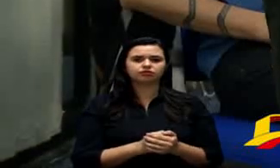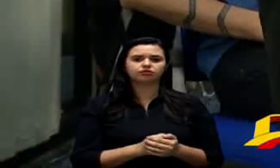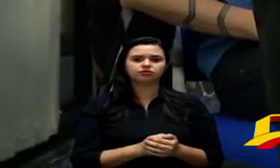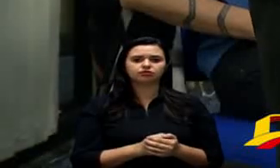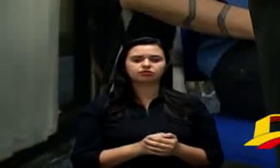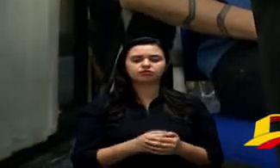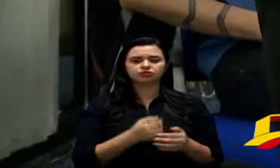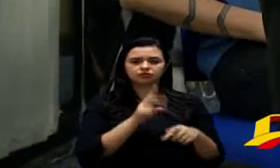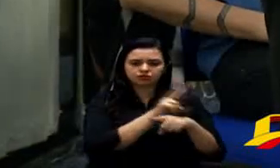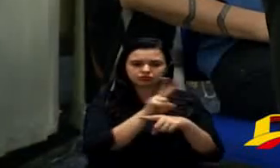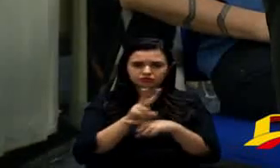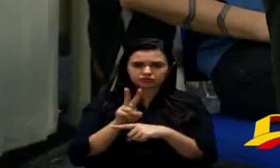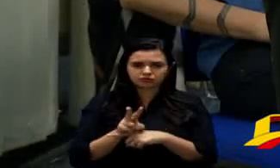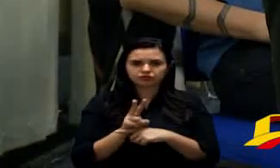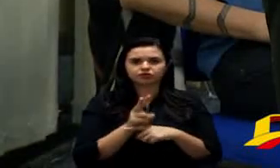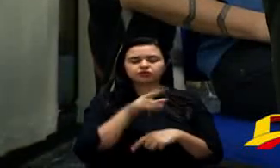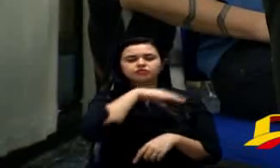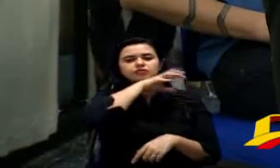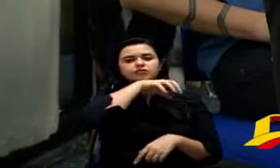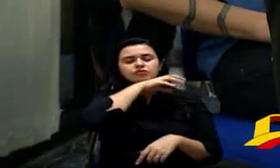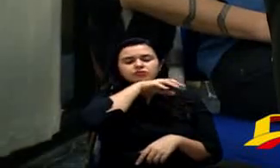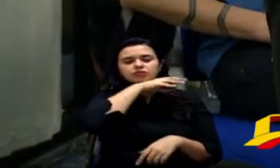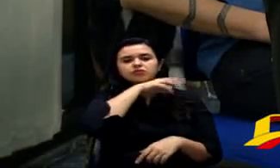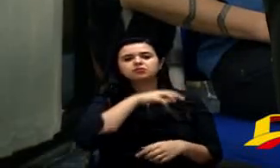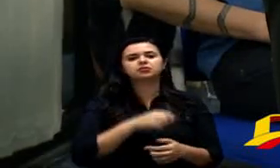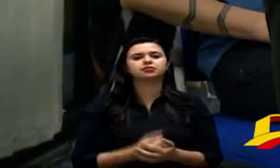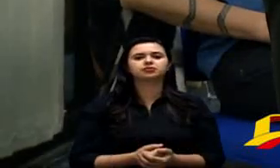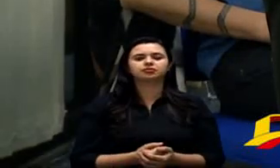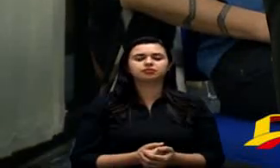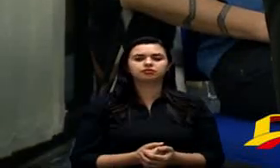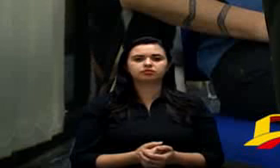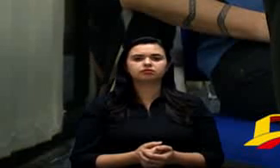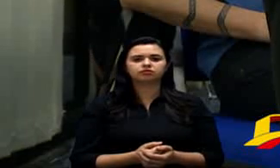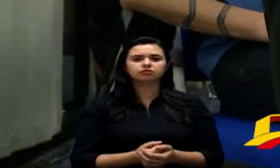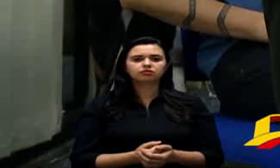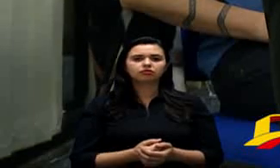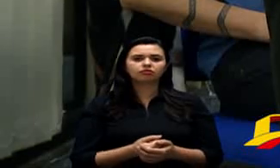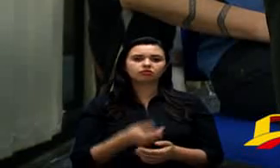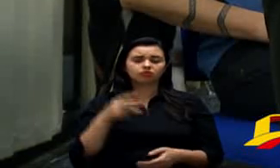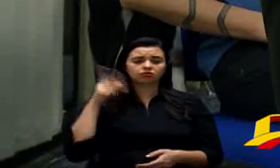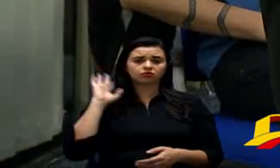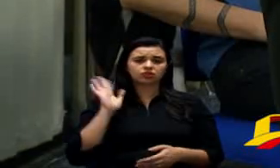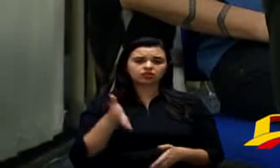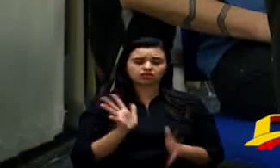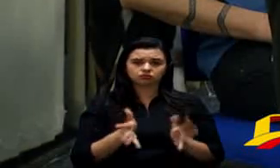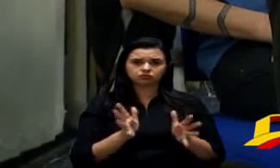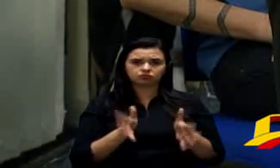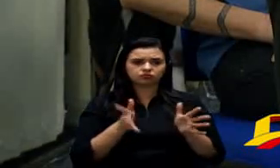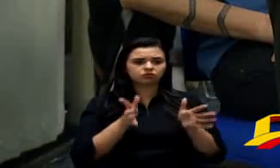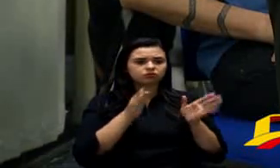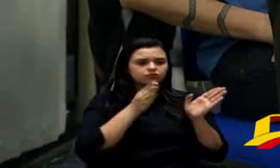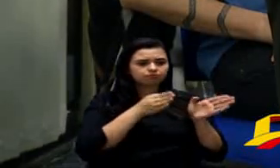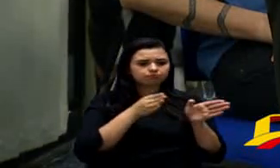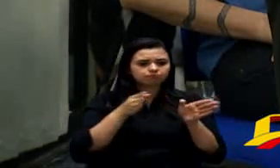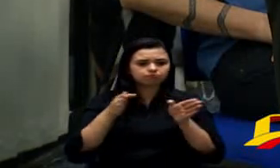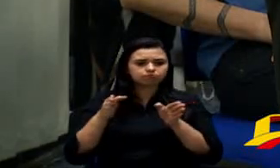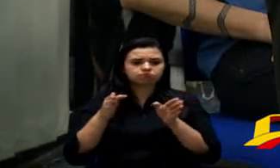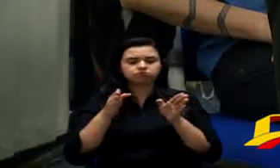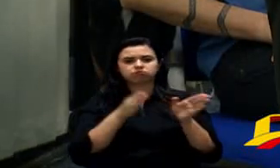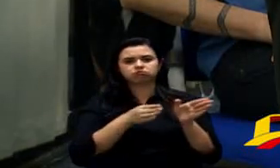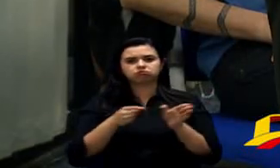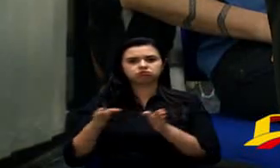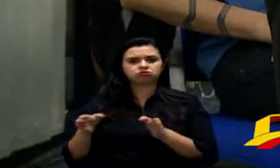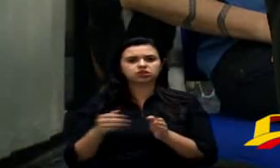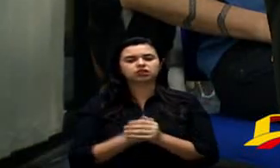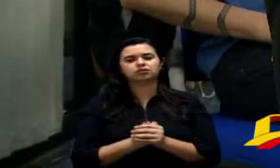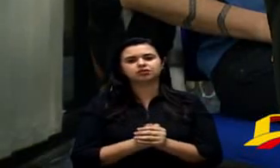e Defesa dos Animais. A gente vem acompanhando, a Fernanda Garcia falou no começo sobre a